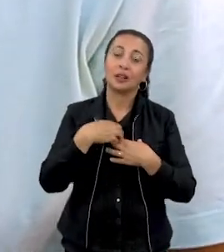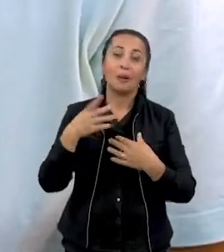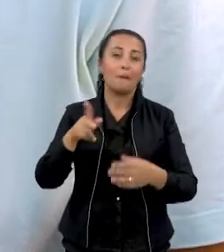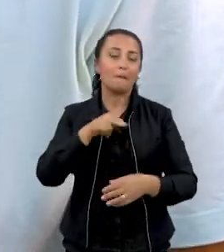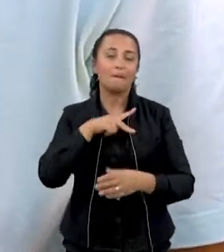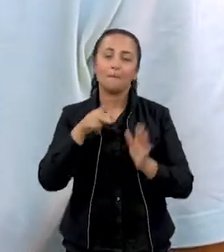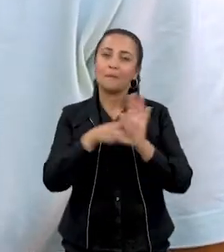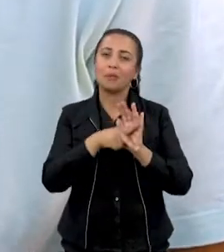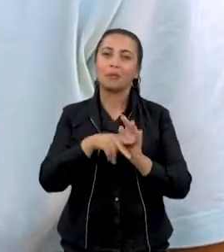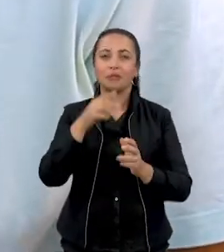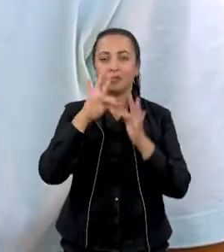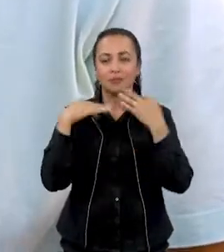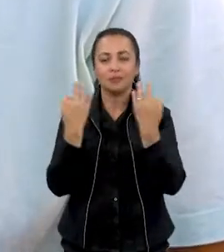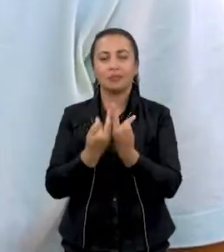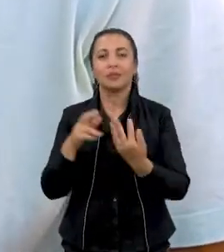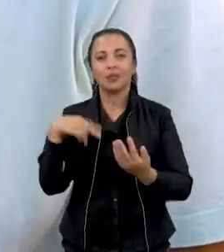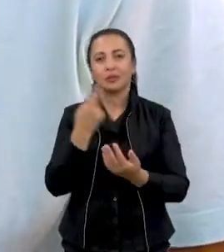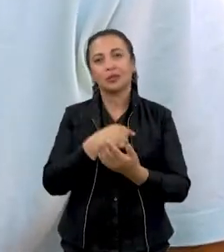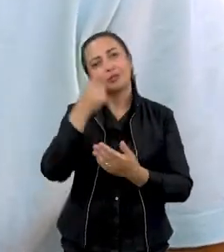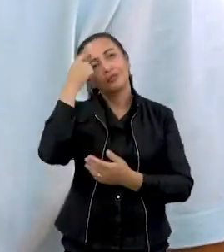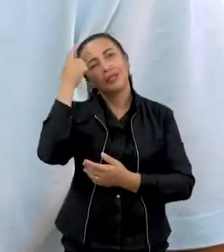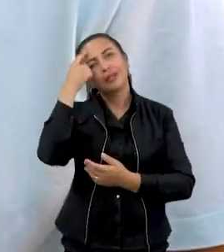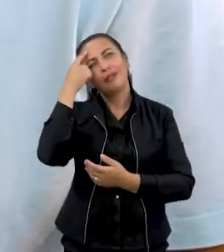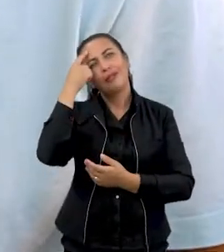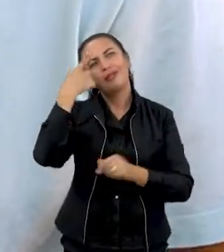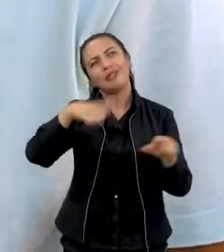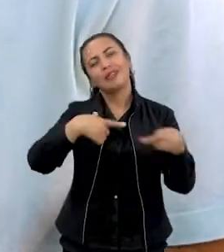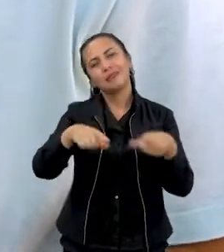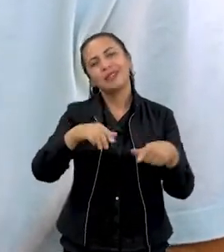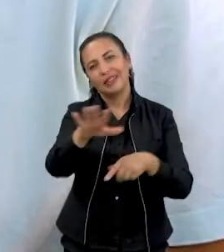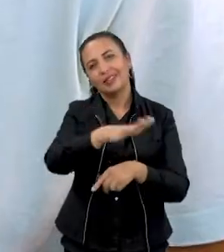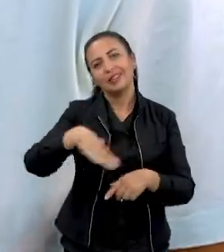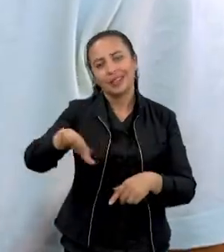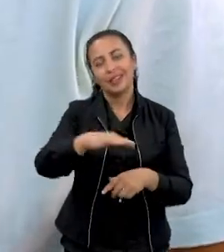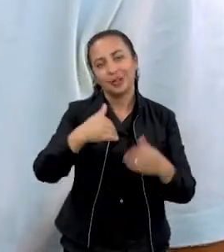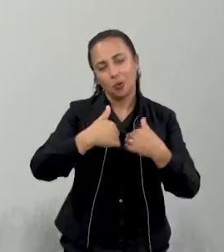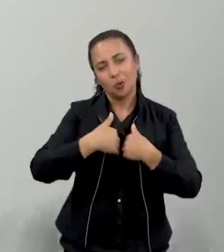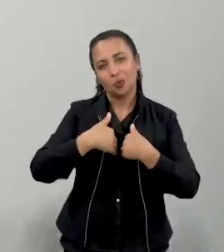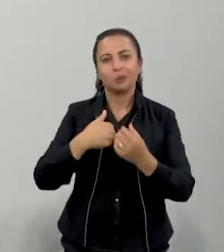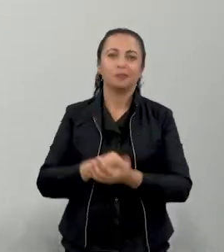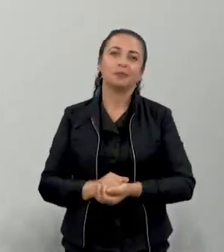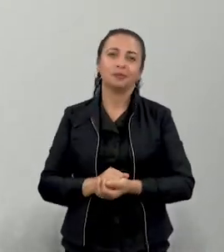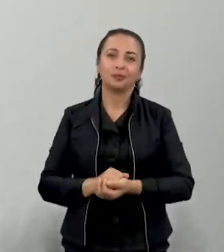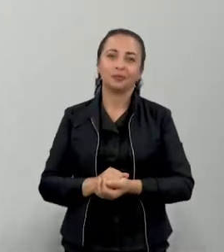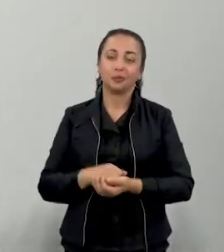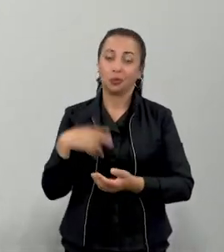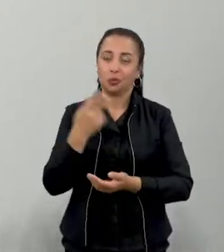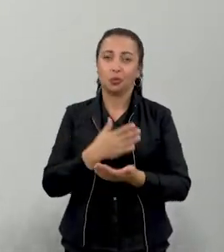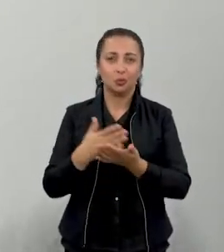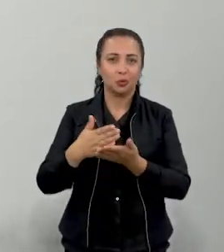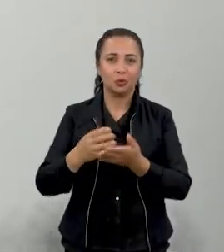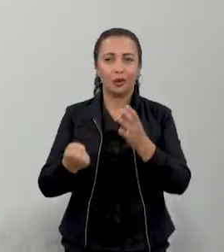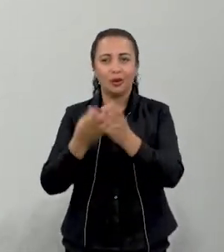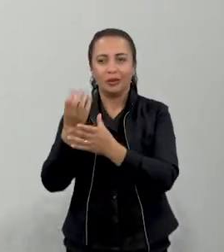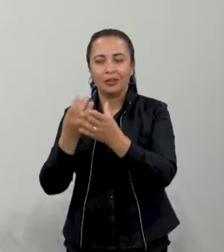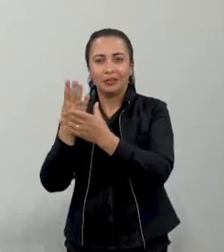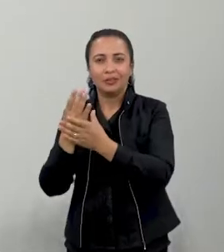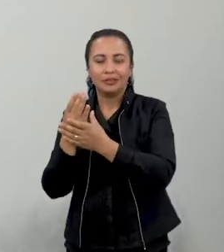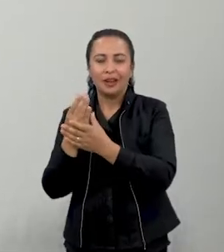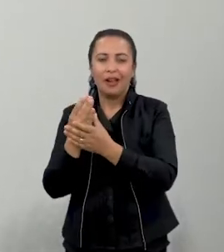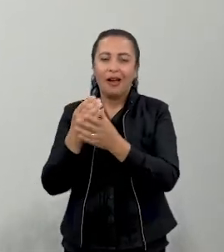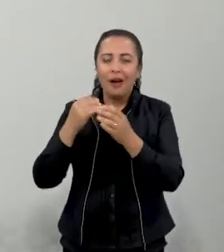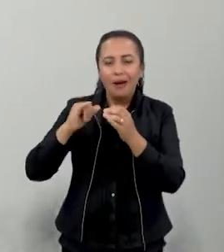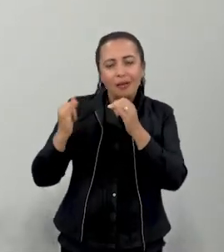sentia na nossa própria família. E foi daí que a gente pensou em trabalhar justamente nessa área. E a partir disso, a gente começou a criar realmente um nível muito